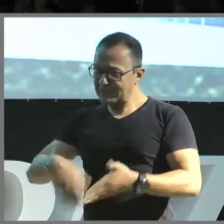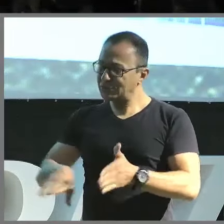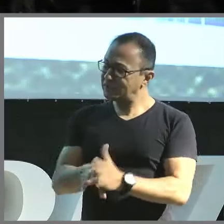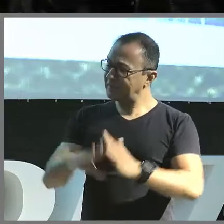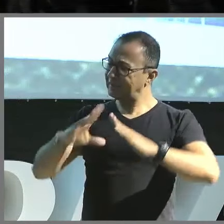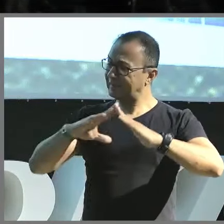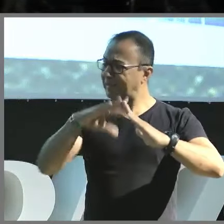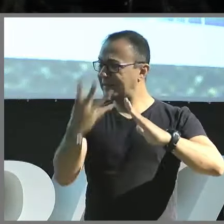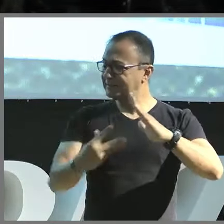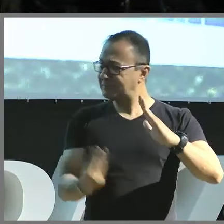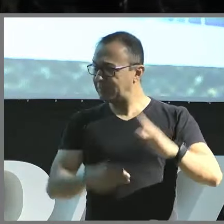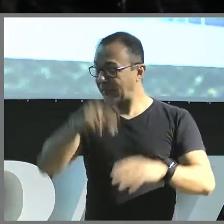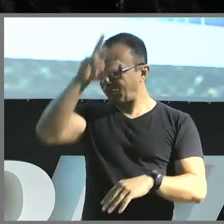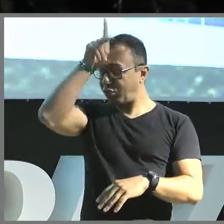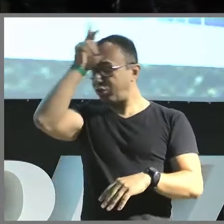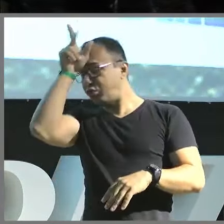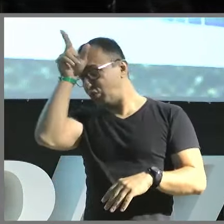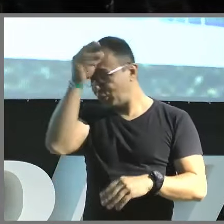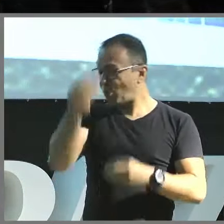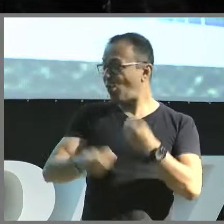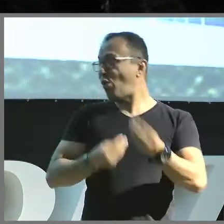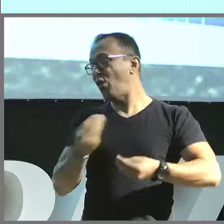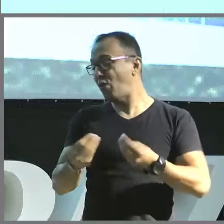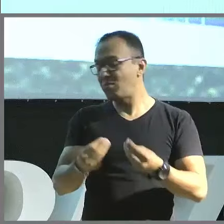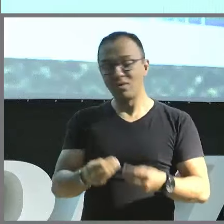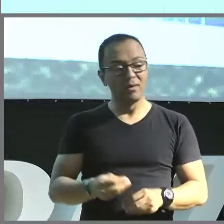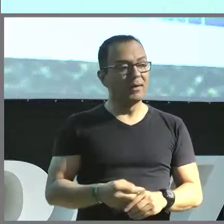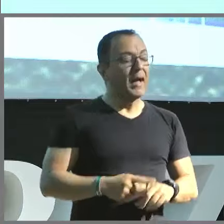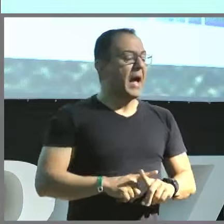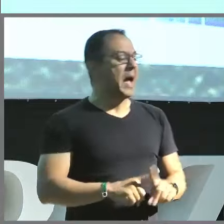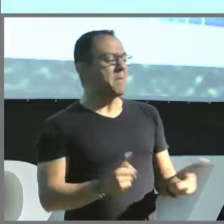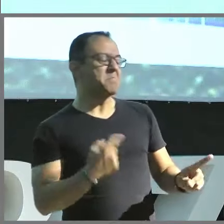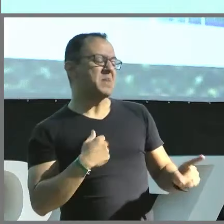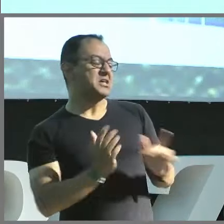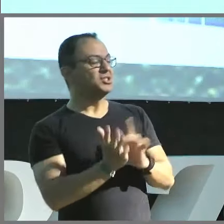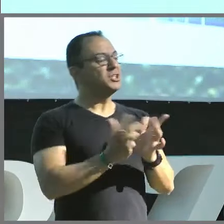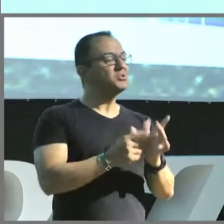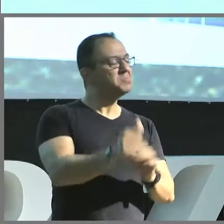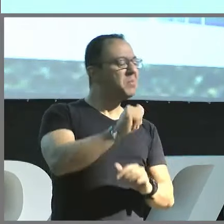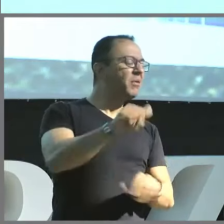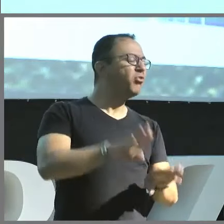disse, não mãe, bebi um pouco. Mas Jesus também bebeu. Disse, ficou,